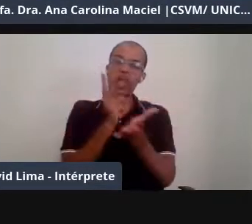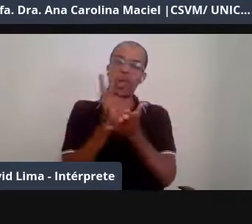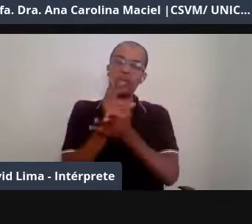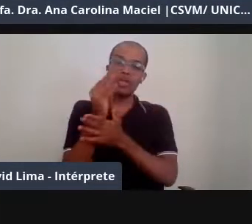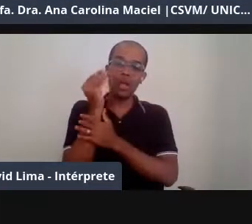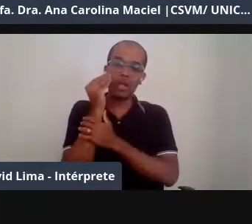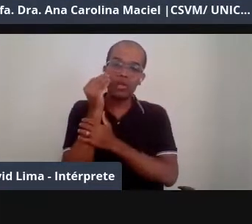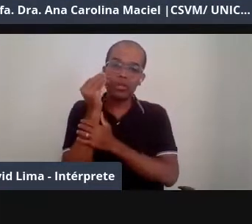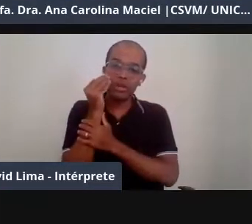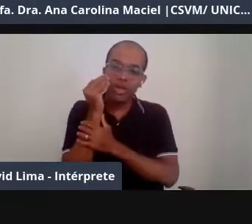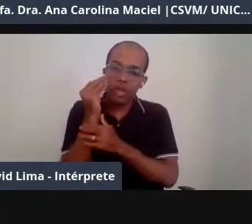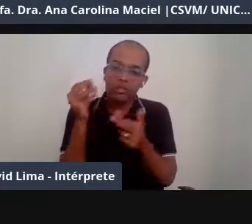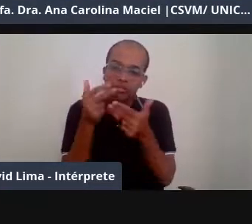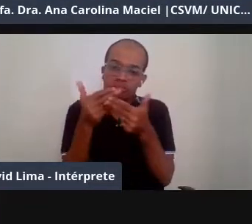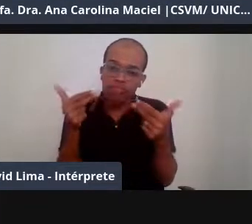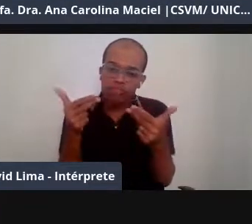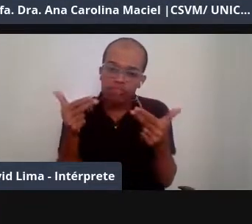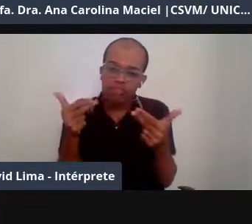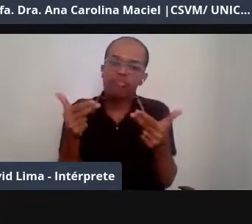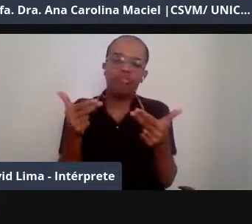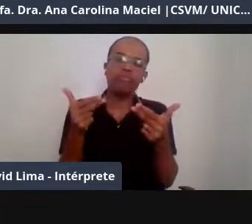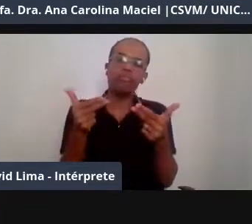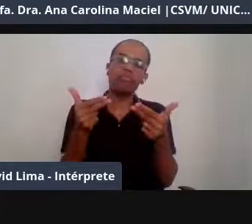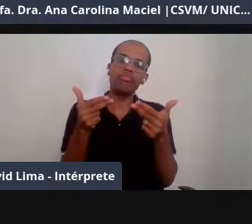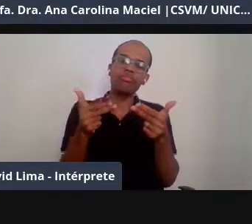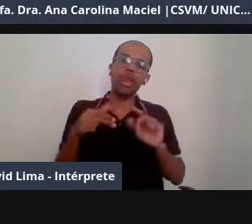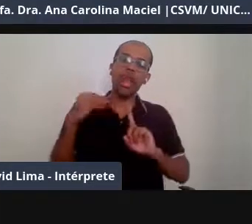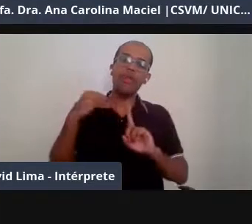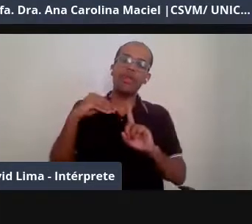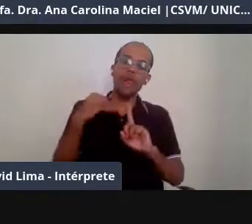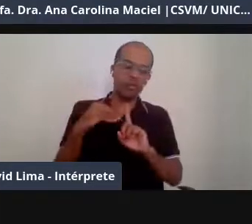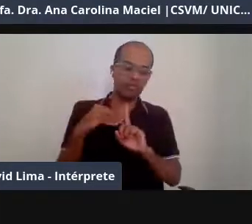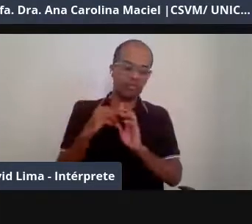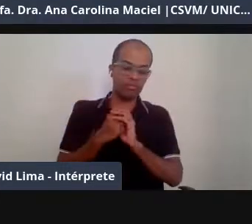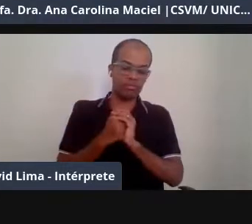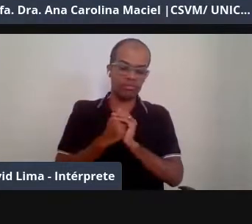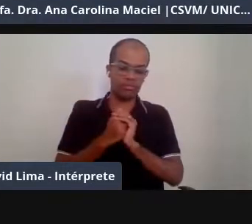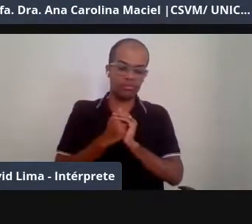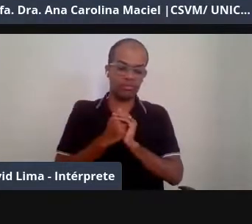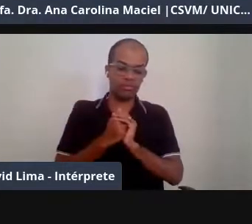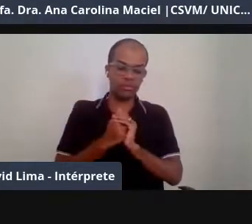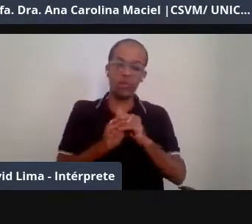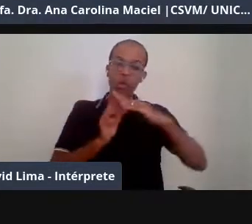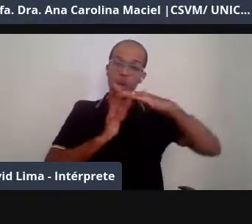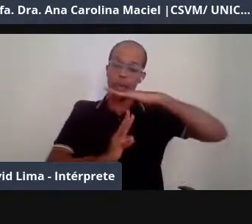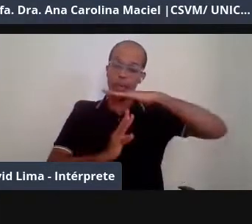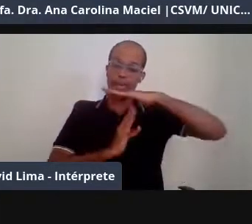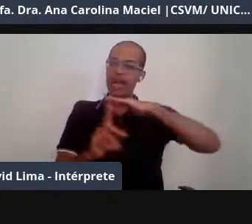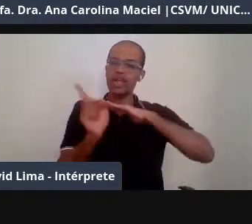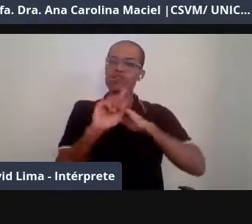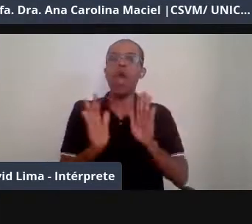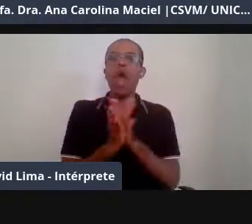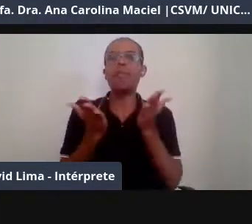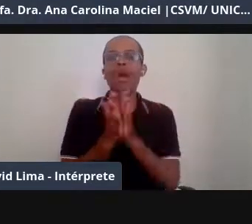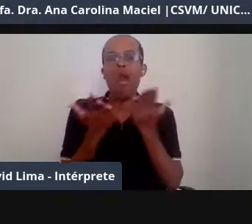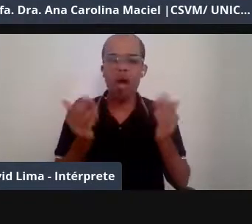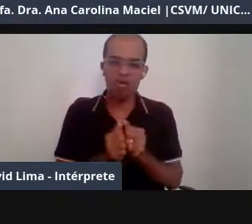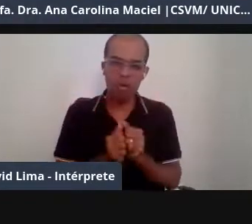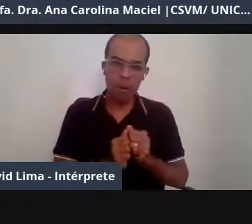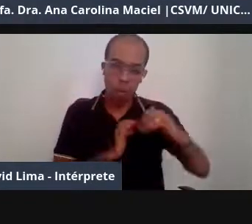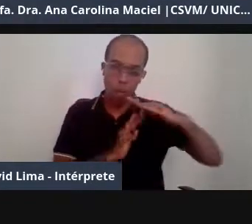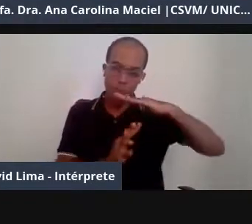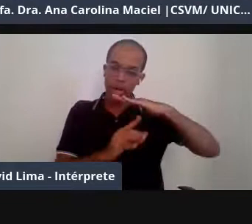aquela visão vitimizante e miserabilista do imigrante. O imigrante não é um miserável, o imigrante não é